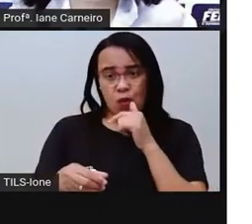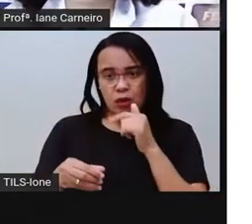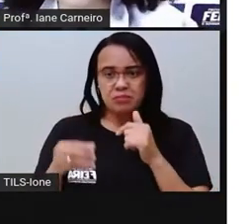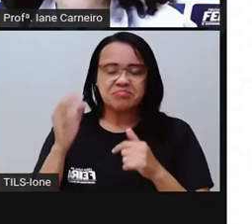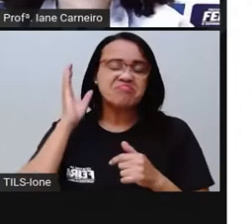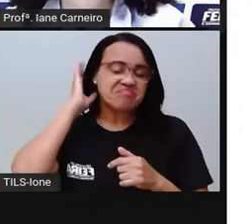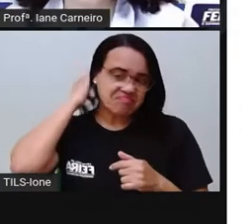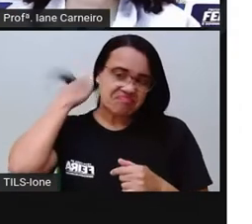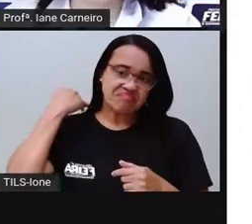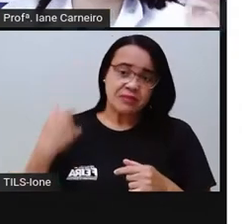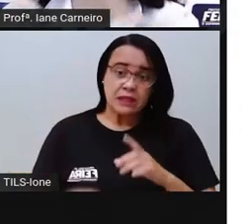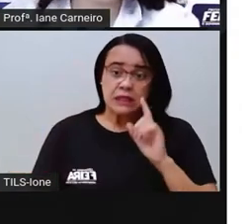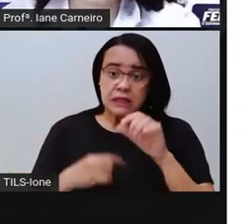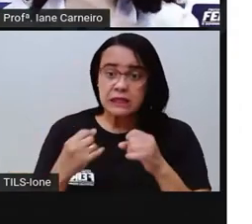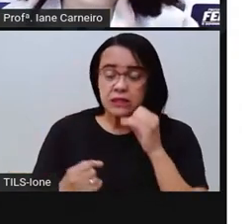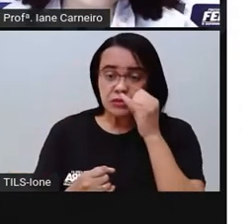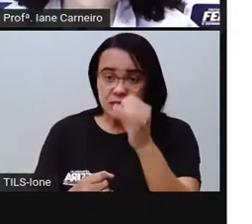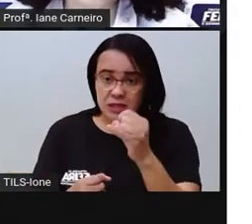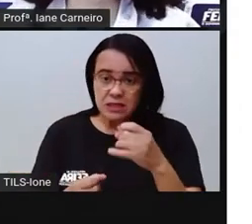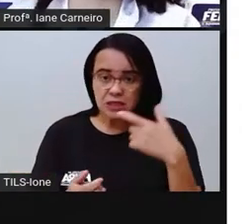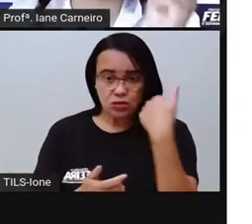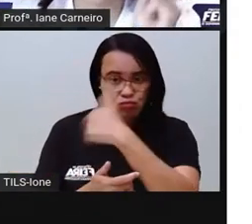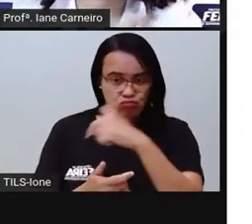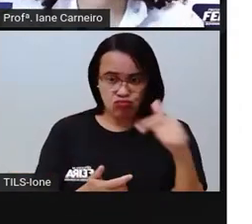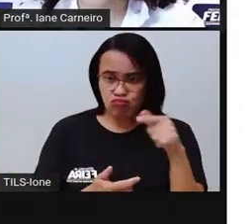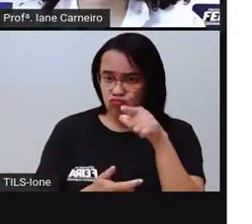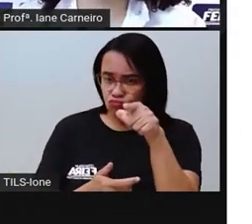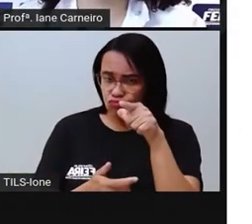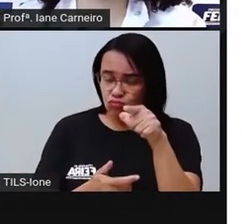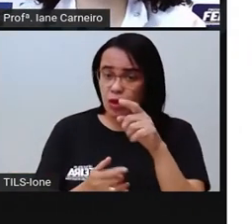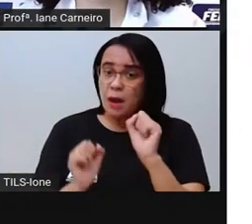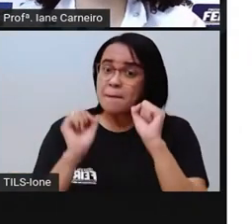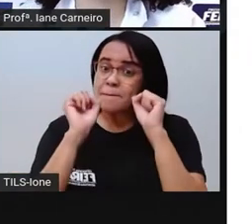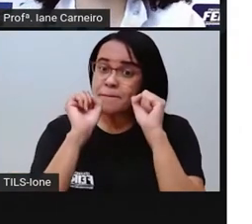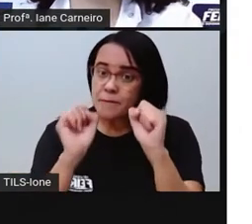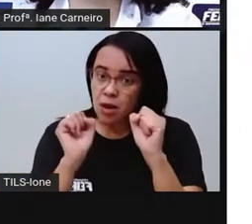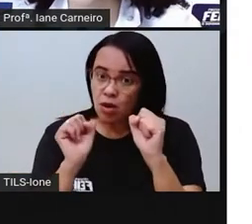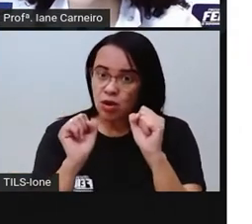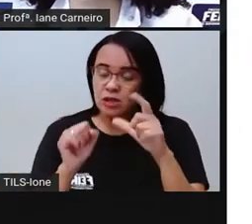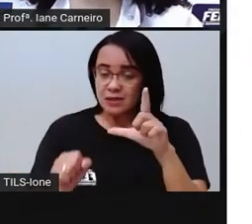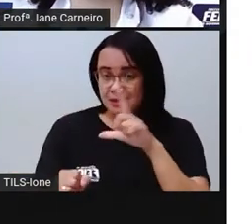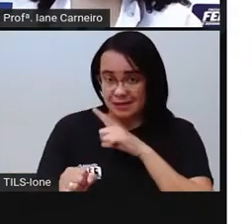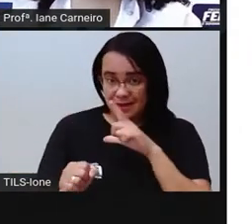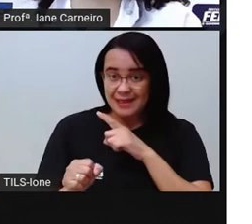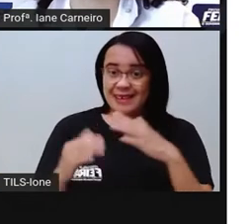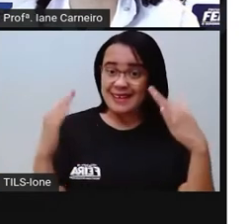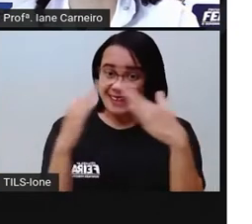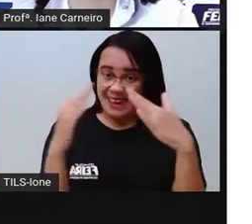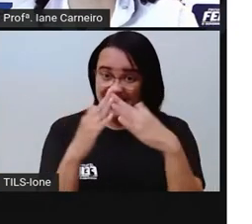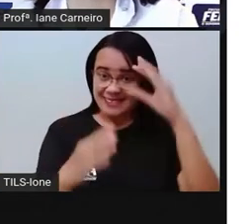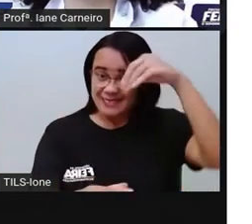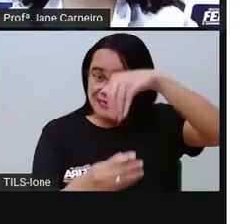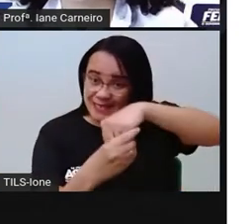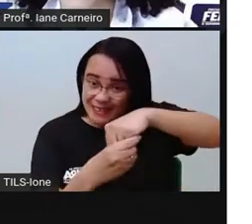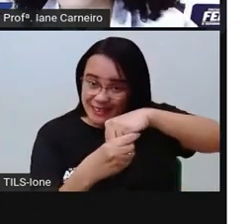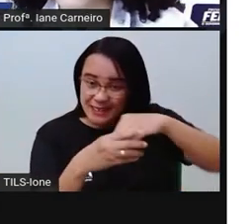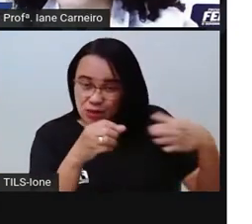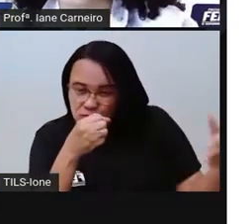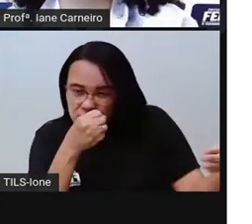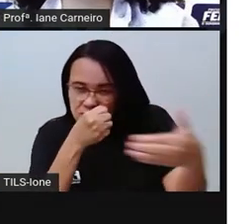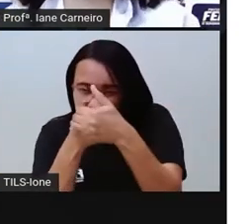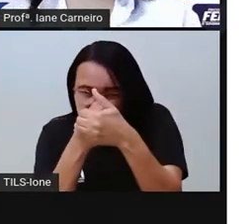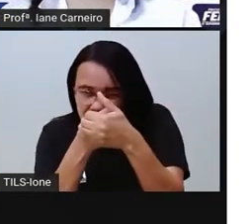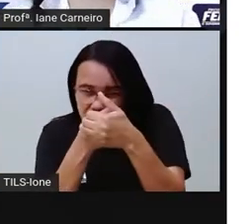fungo? Na minha casa não tem cogumelo, então na minha casa não tem fungo. Eu vou mostrar para você que na sua casa pode ter um fungo,